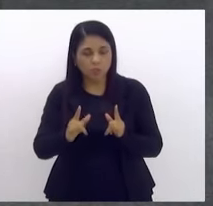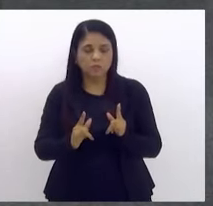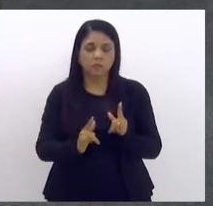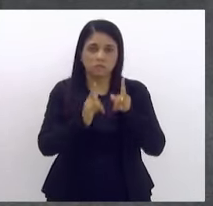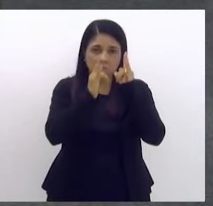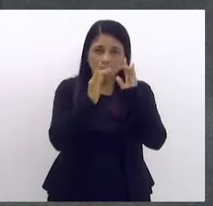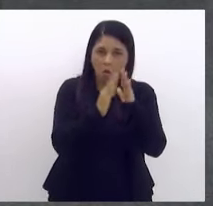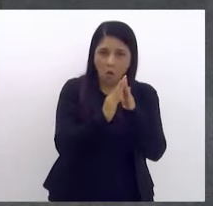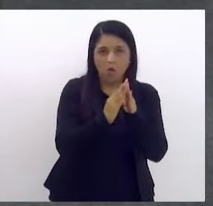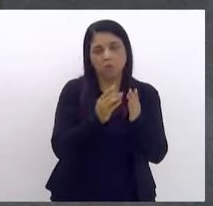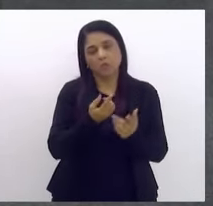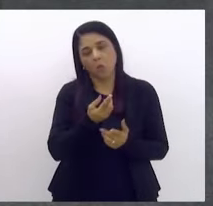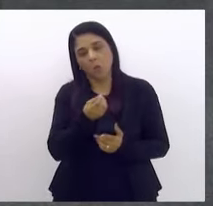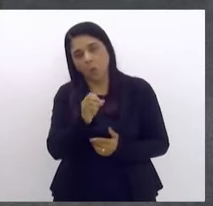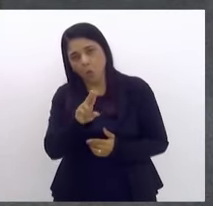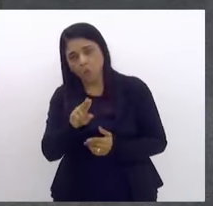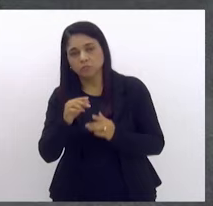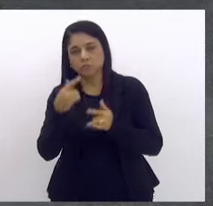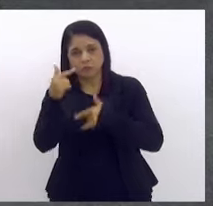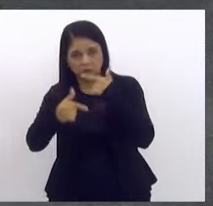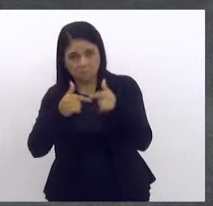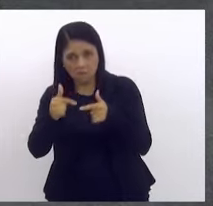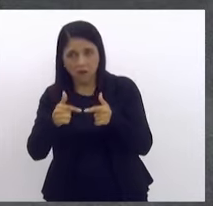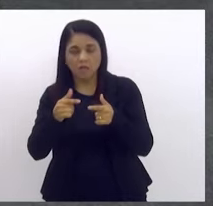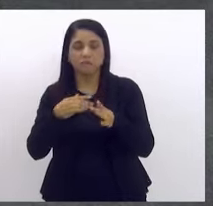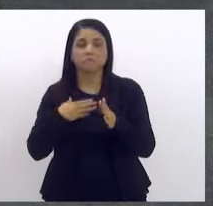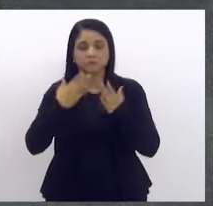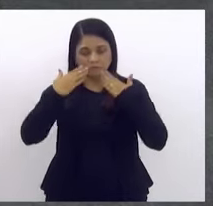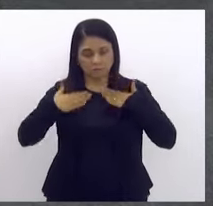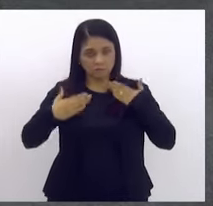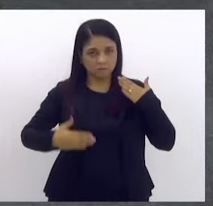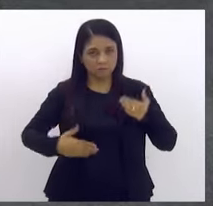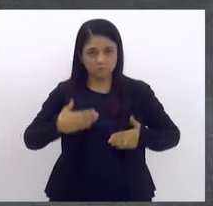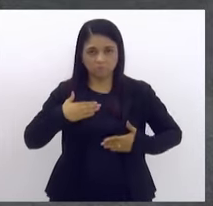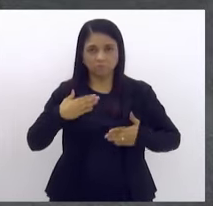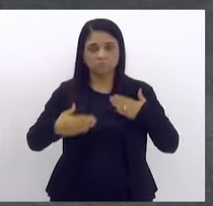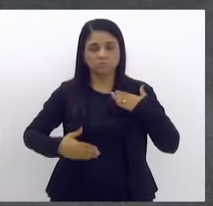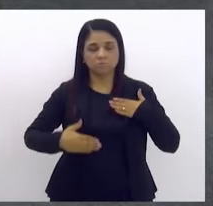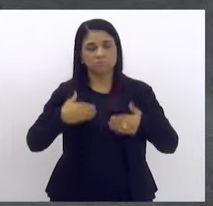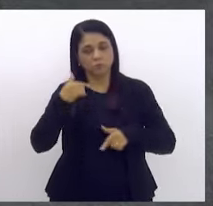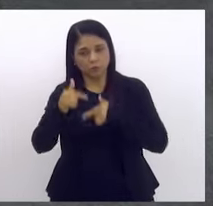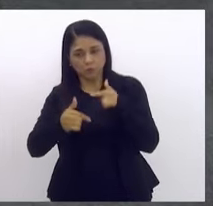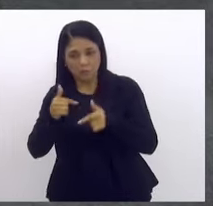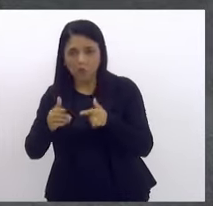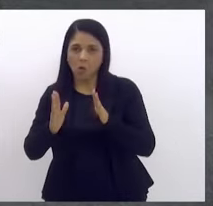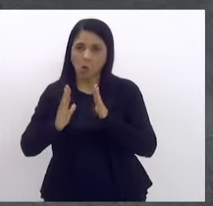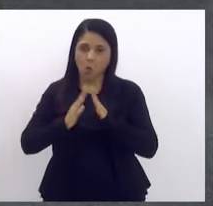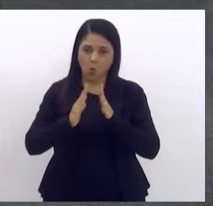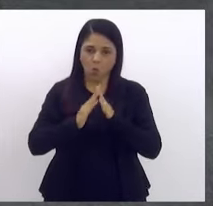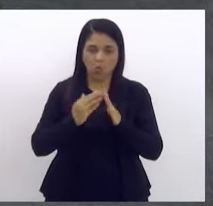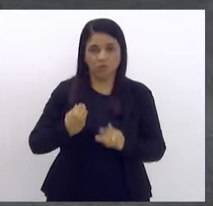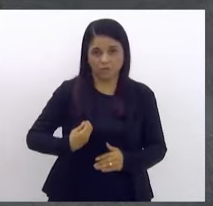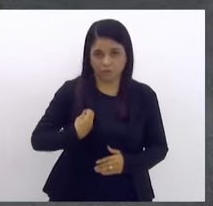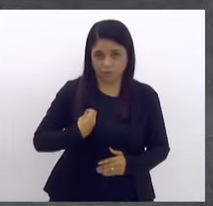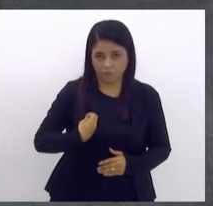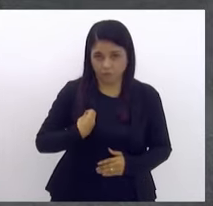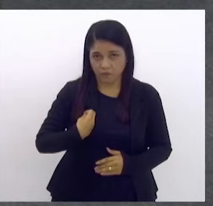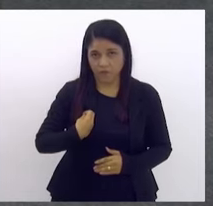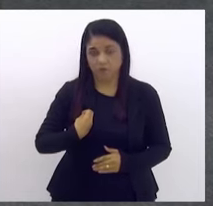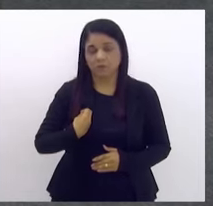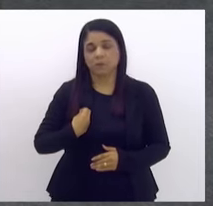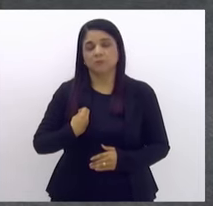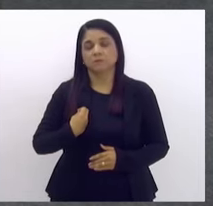trabalham uma garantia de que terão a integridade física do seu trabalho ou da sua vida, enquanto se recolhem para a